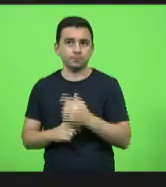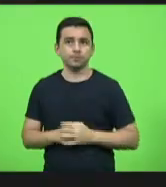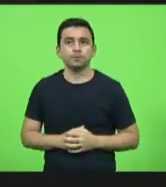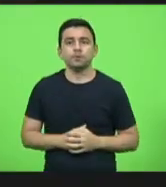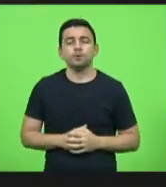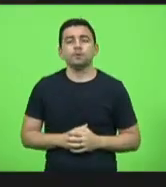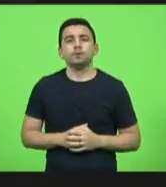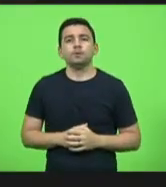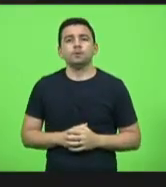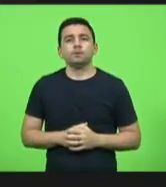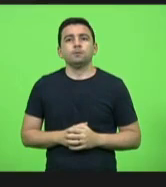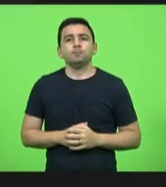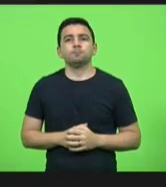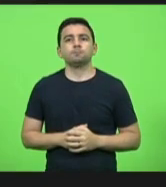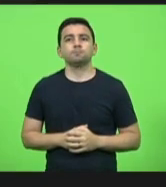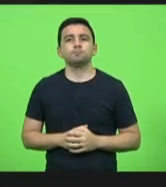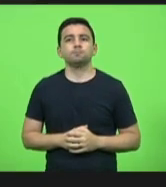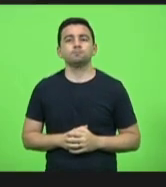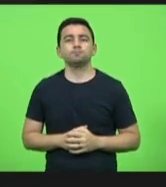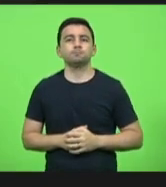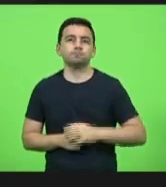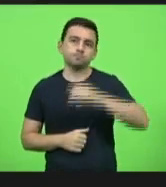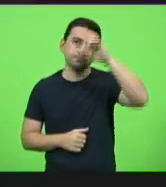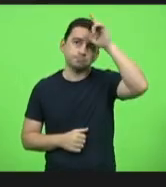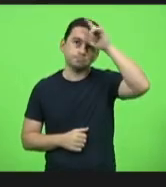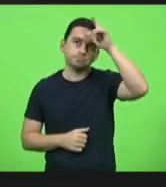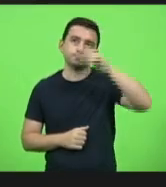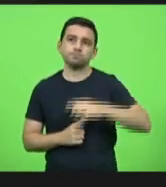discussão, com a palavra o deputado Sargento Lima.